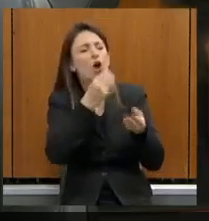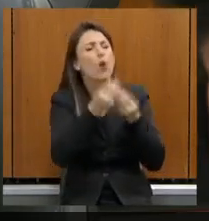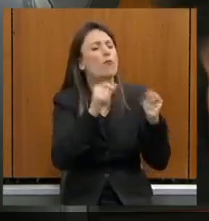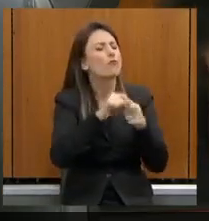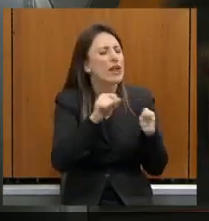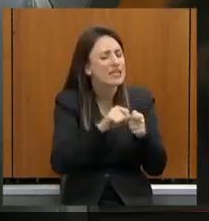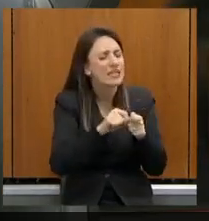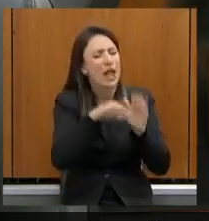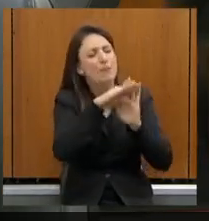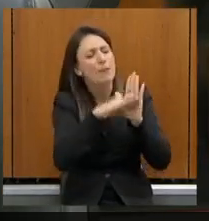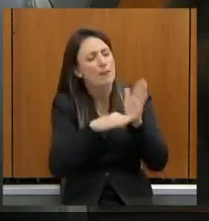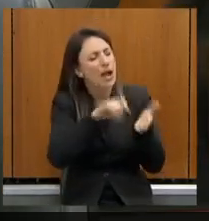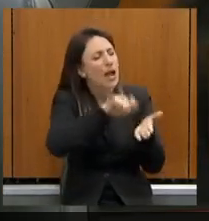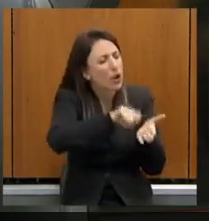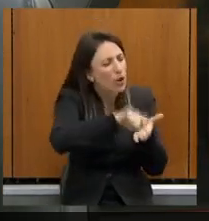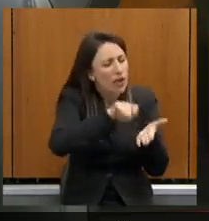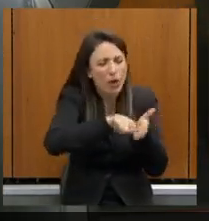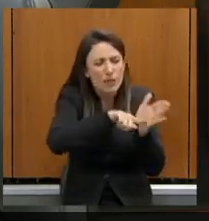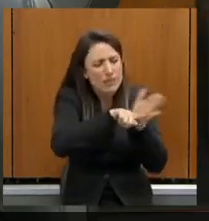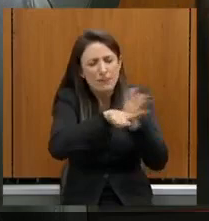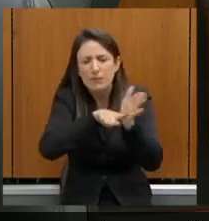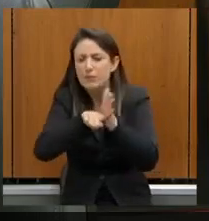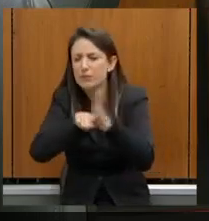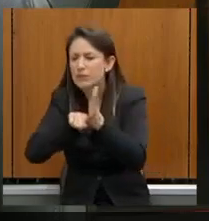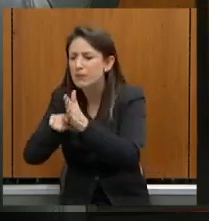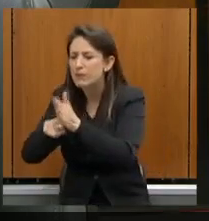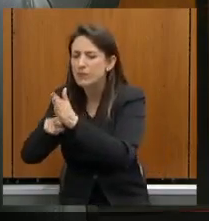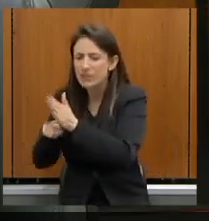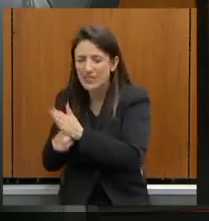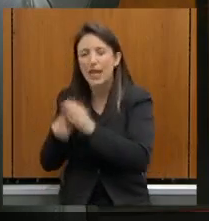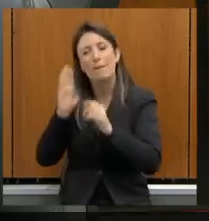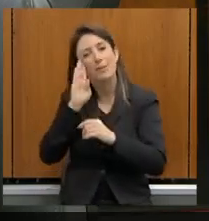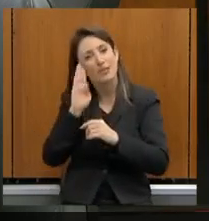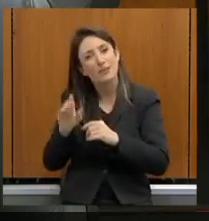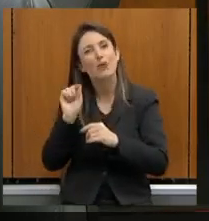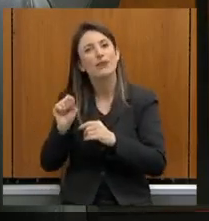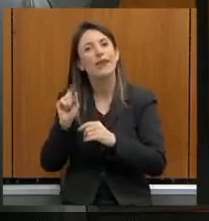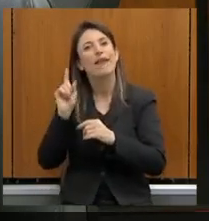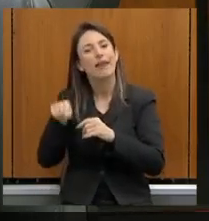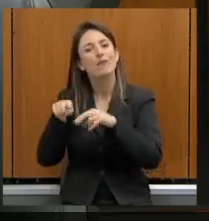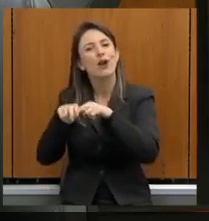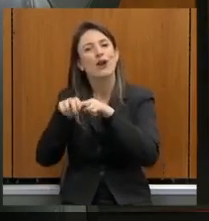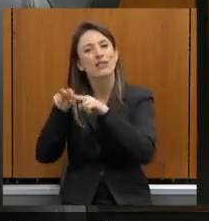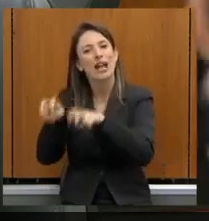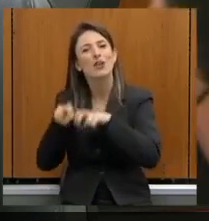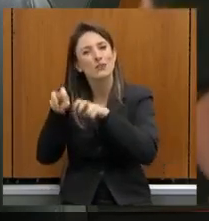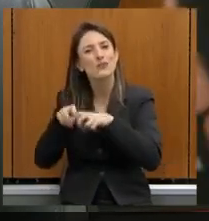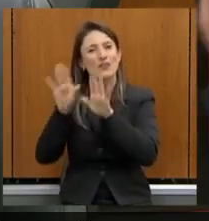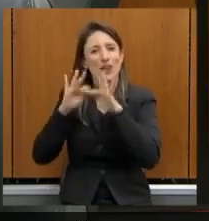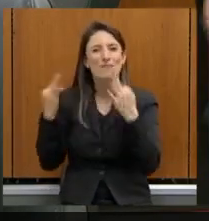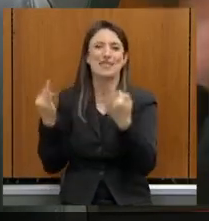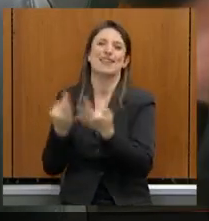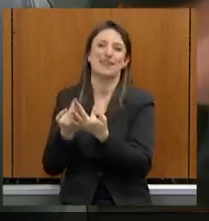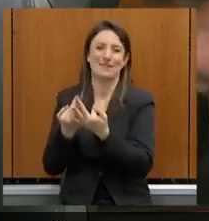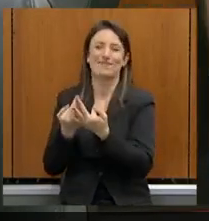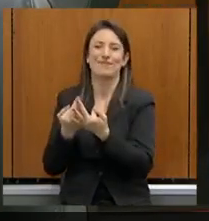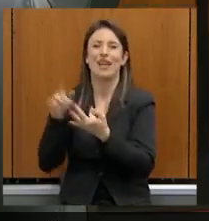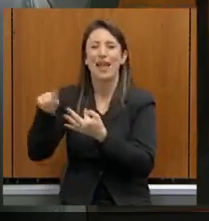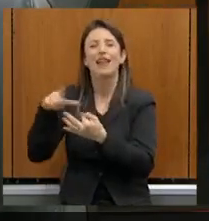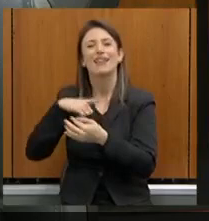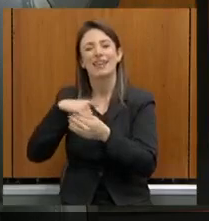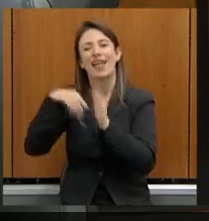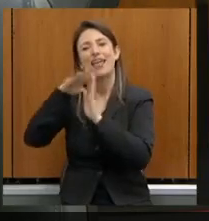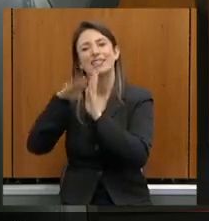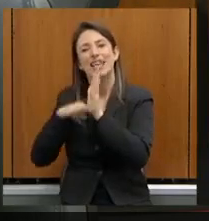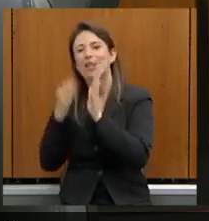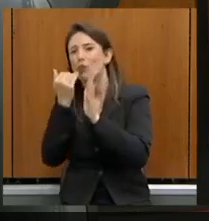e ainda mais de onde vem, que é a agricultura familiar na sua grande maioria. isso para a propícia depois do turismo